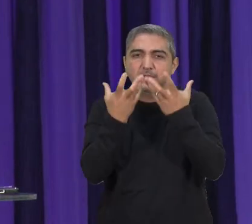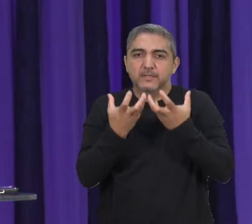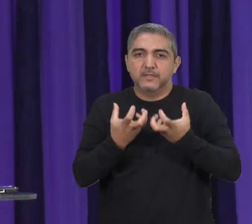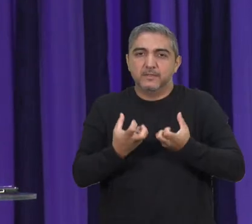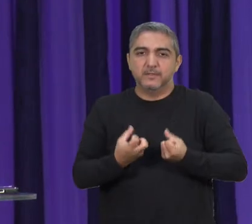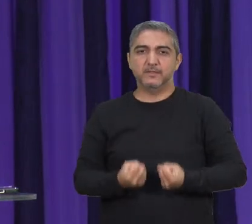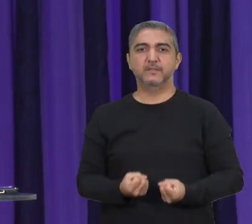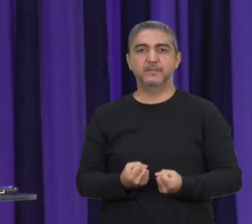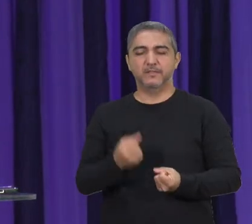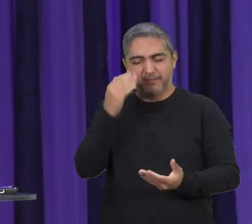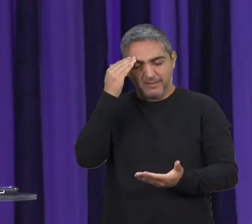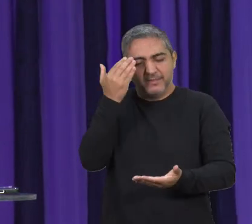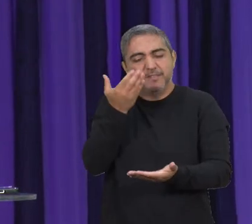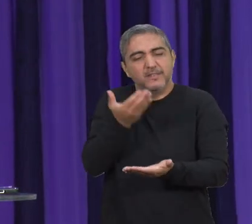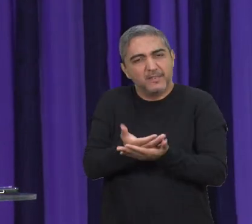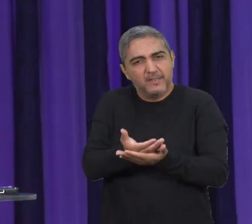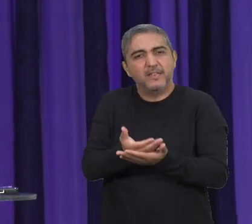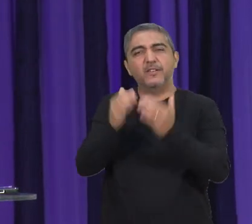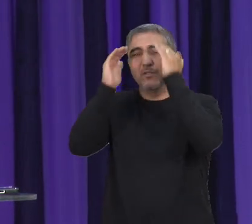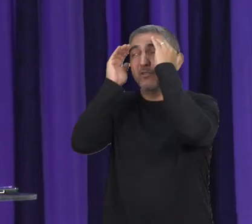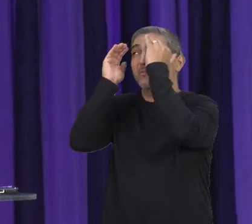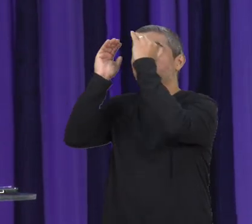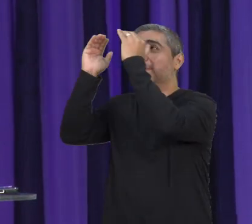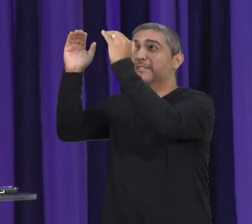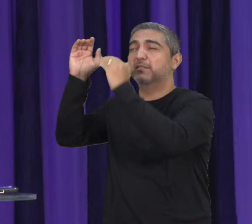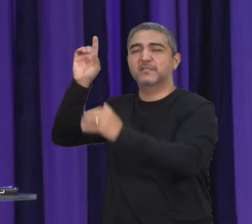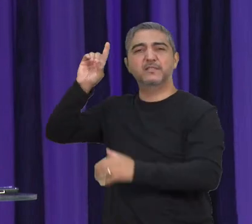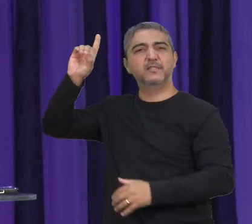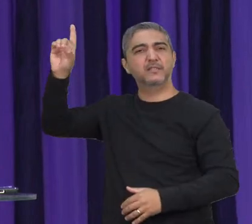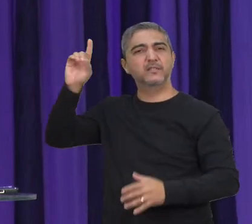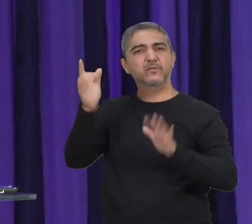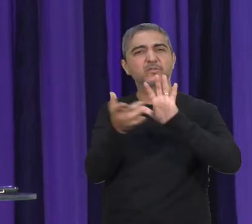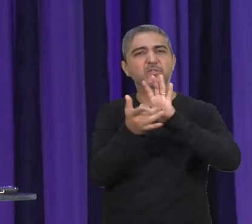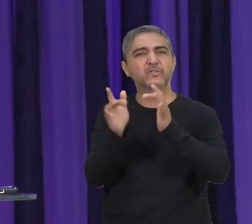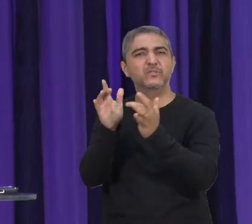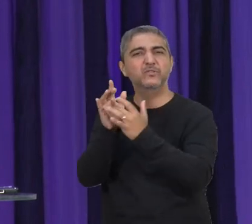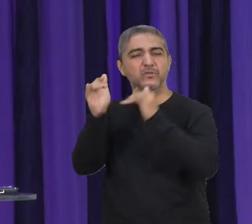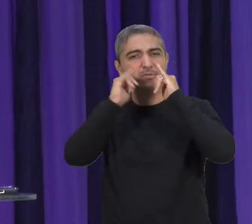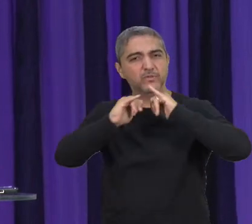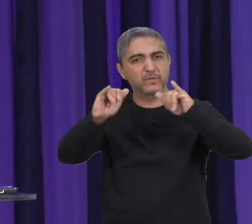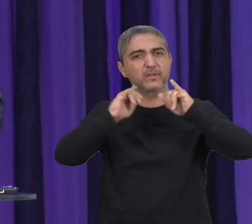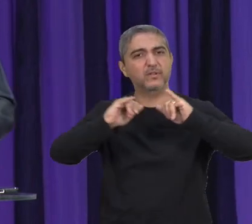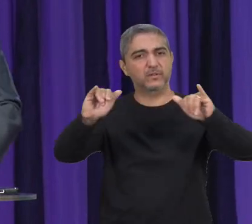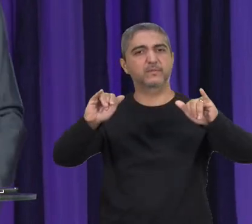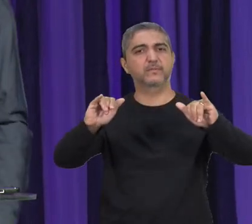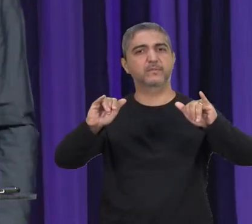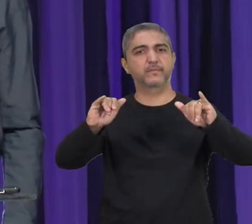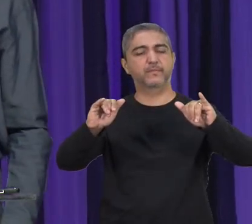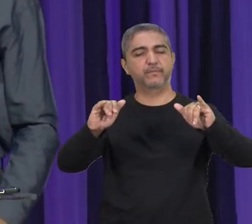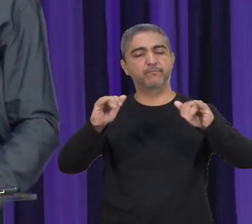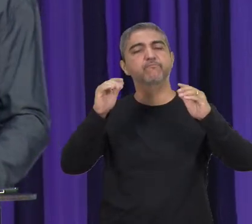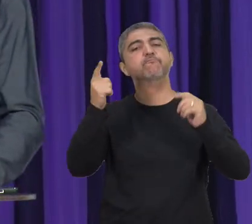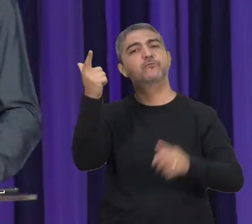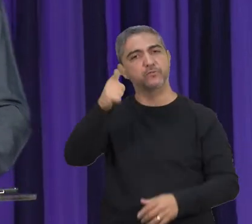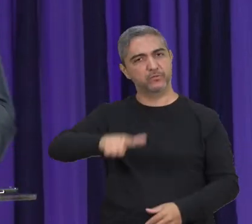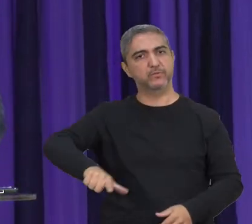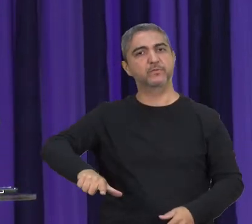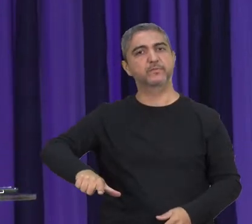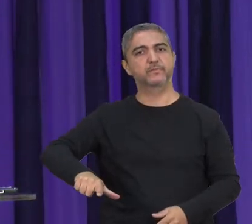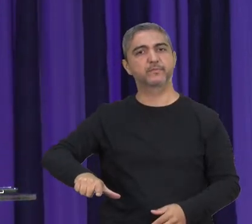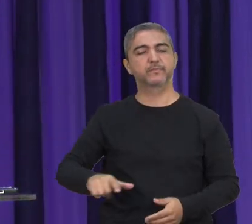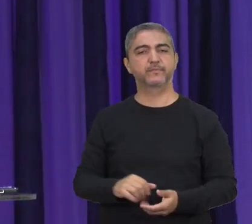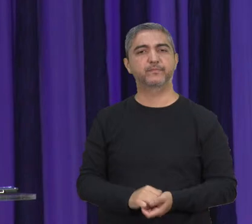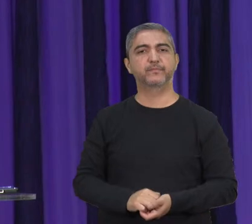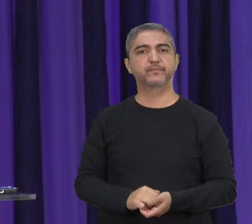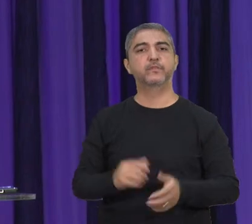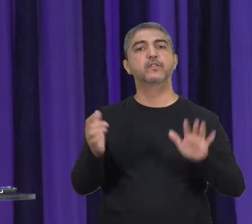creiam, obedeçam o que Jesus quer dizer a você mais uma vez.